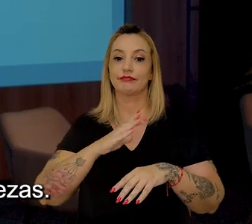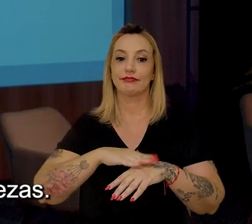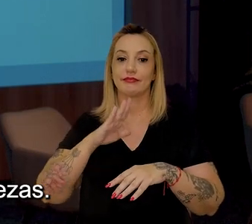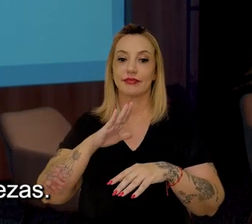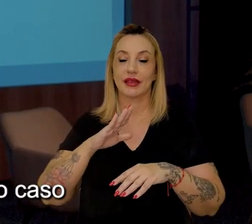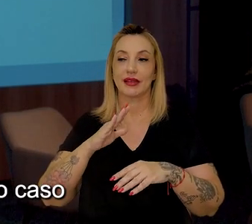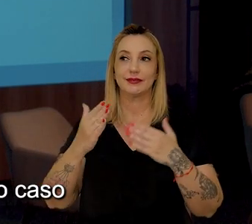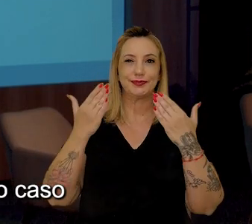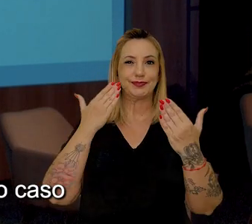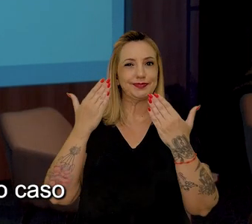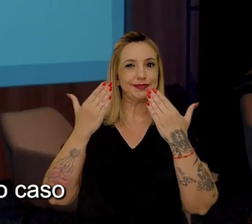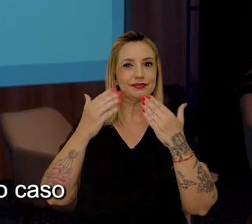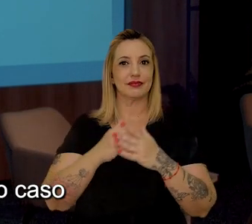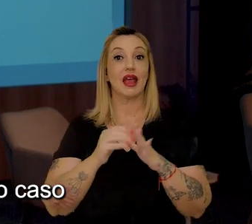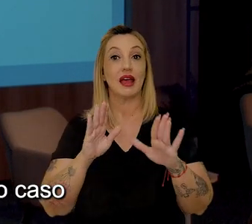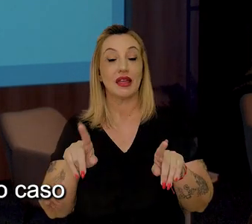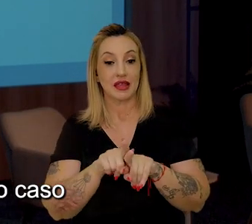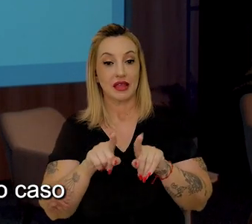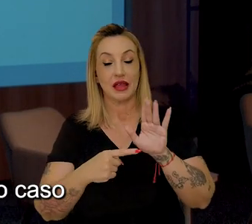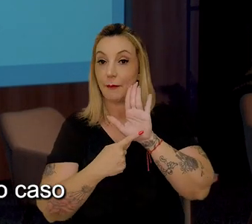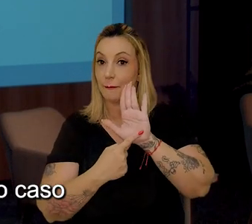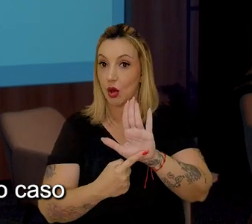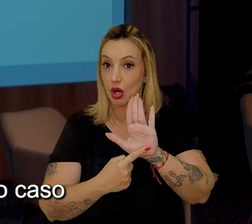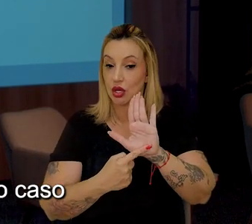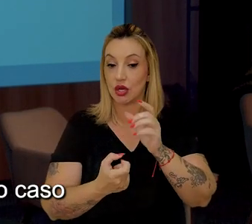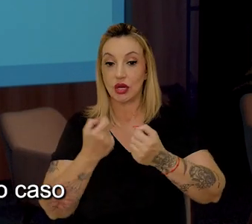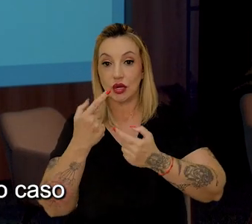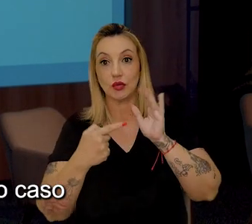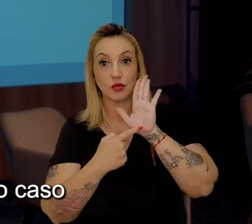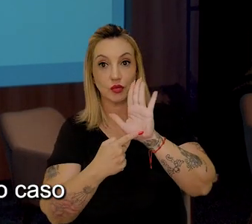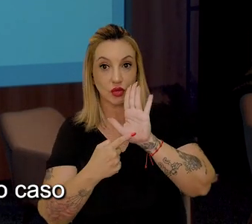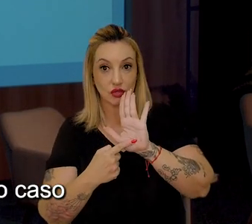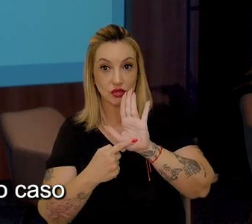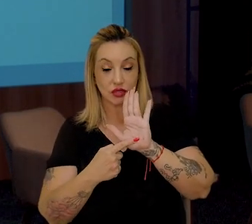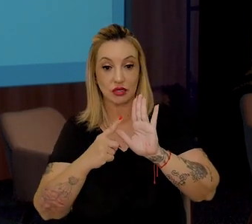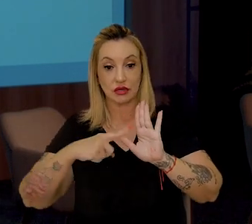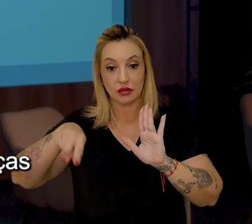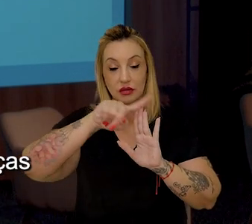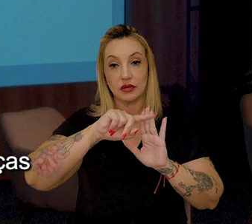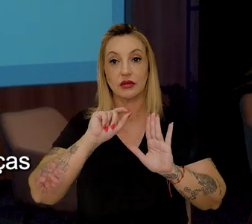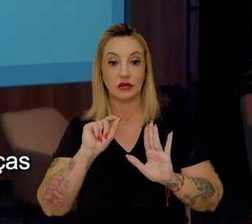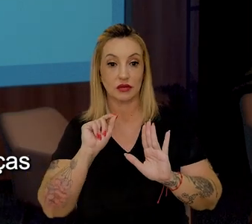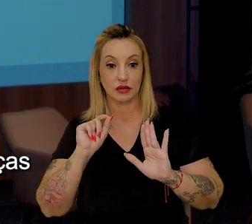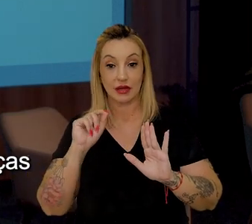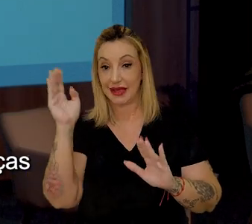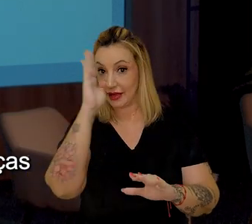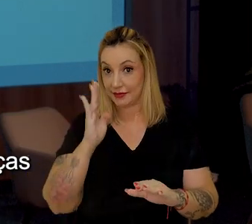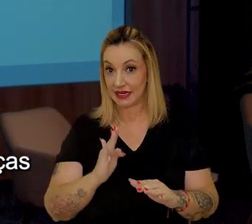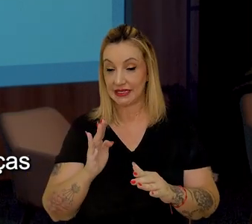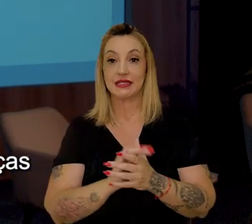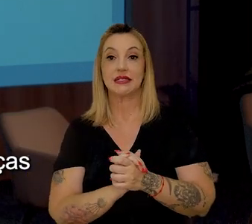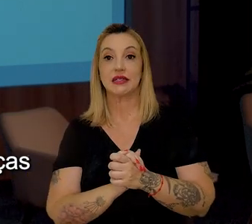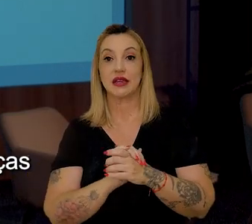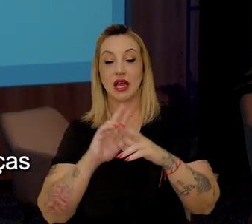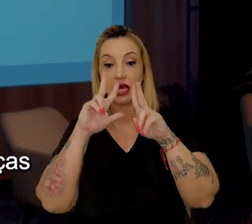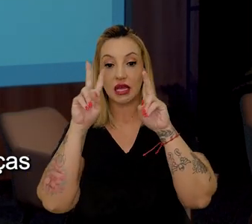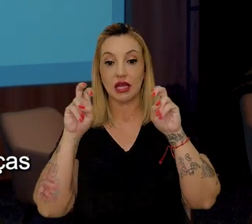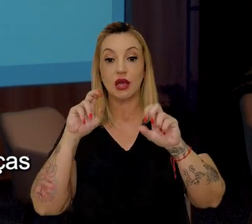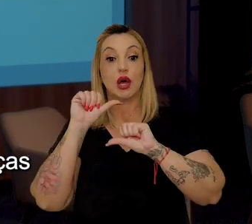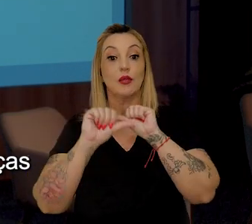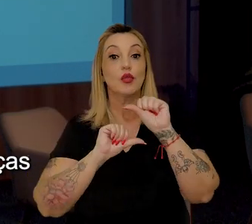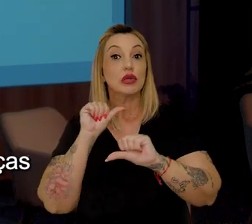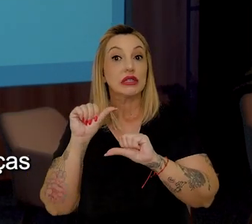incertezas mas aqui também já mostra a algumas indicações e eu mostro aqui no caso do Brasil né Essa questão das mudanças